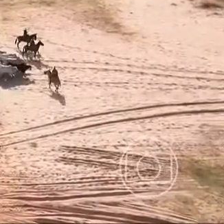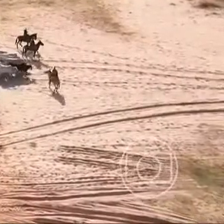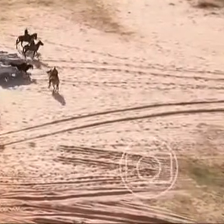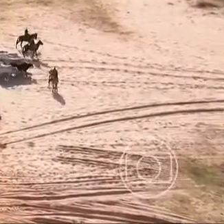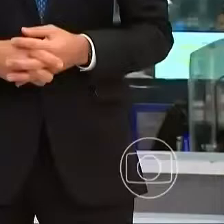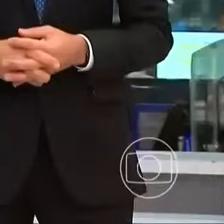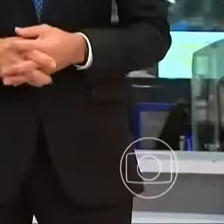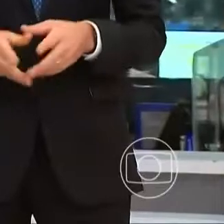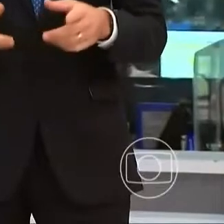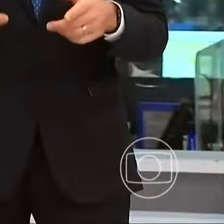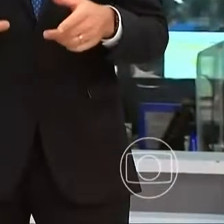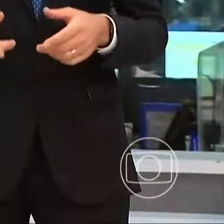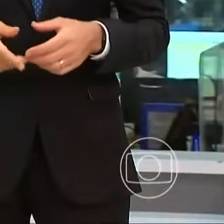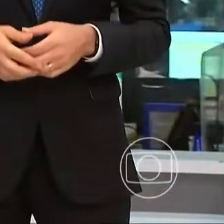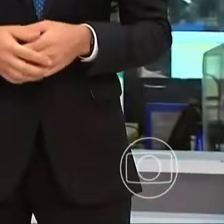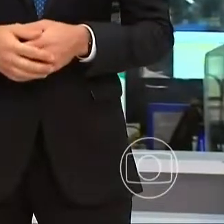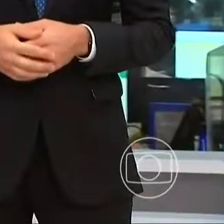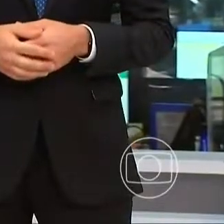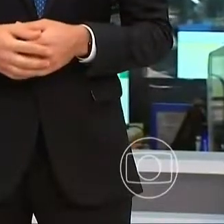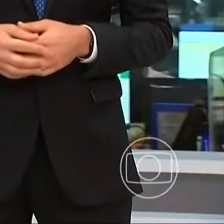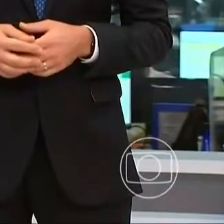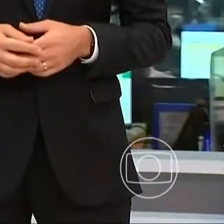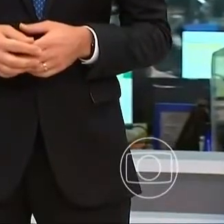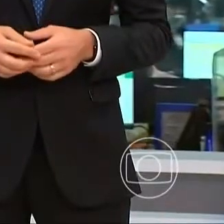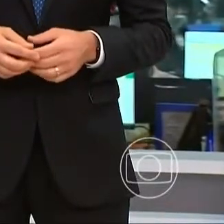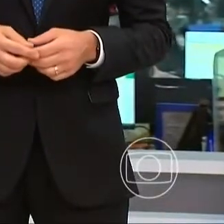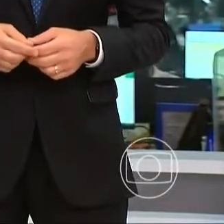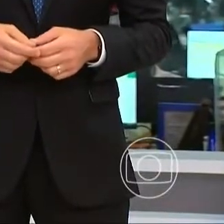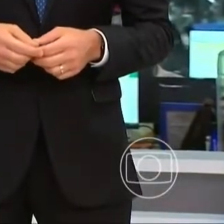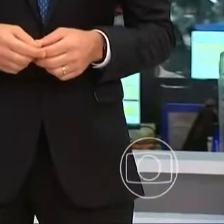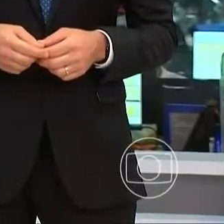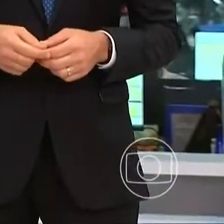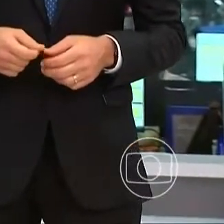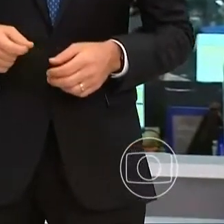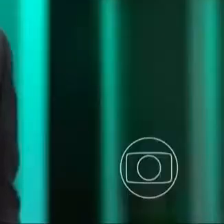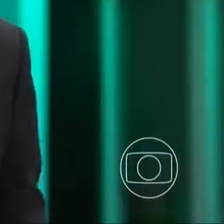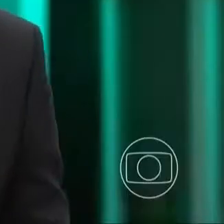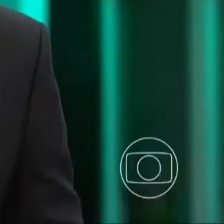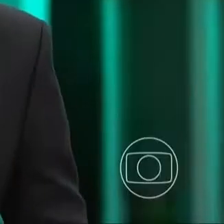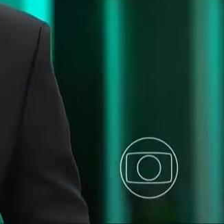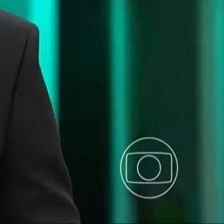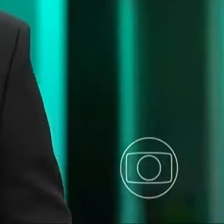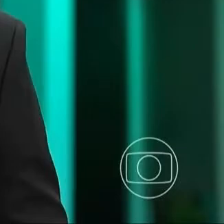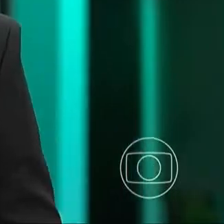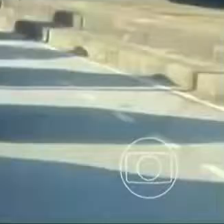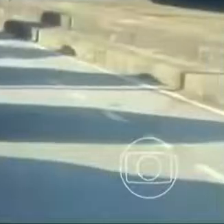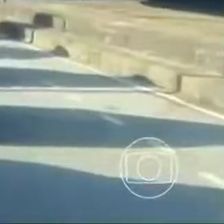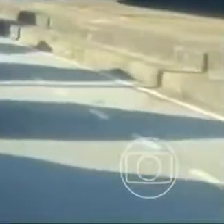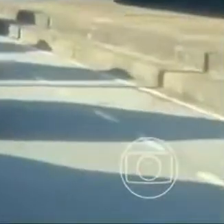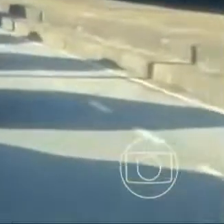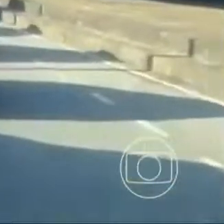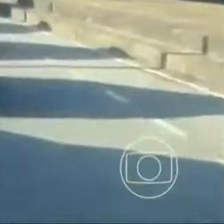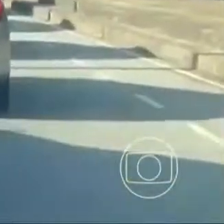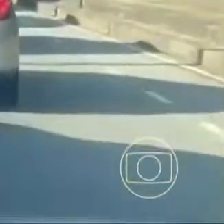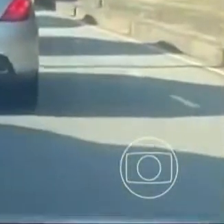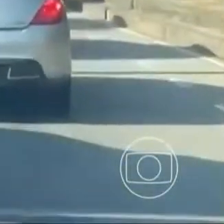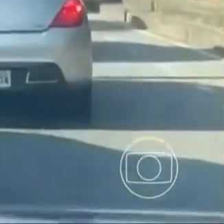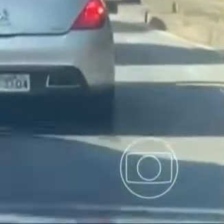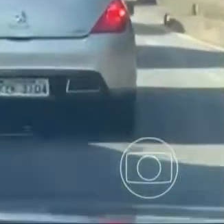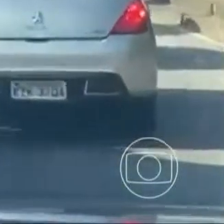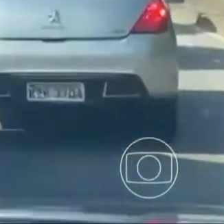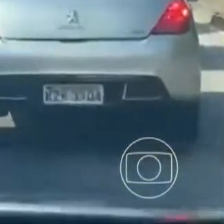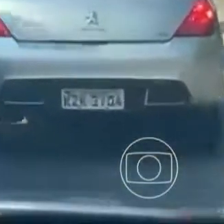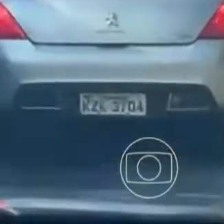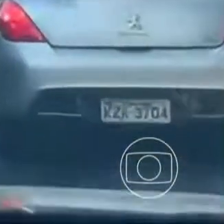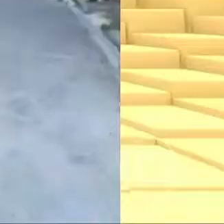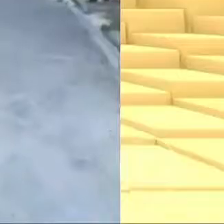últimos 30 anos. Só no Pantanal, a queda foi de 80%. E ainda, uma investigação mostra que agentes